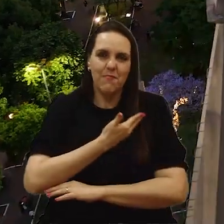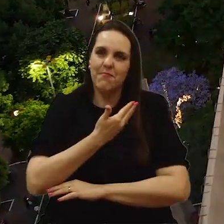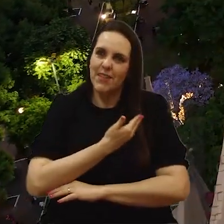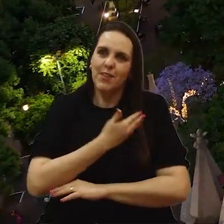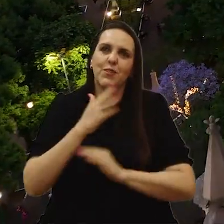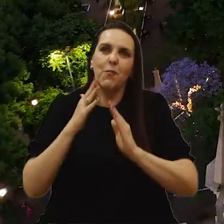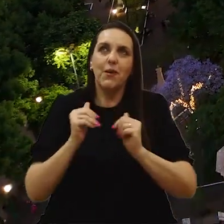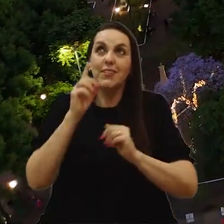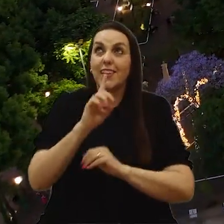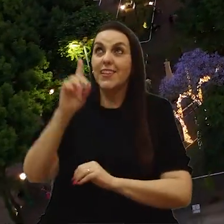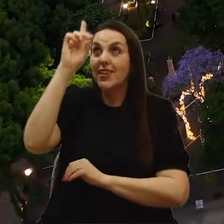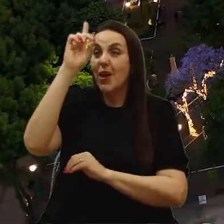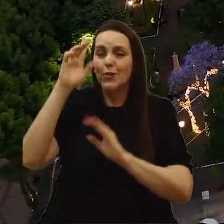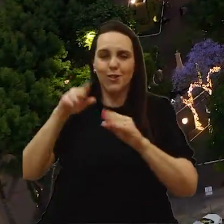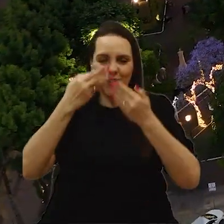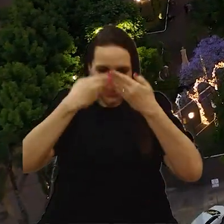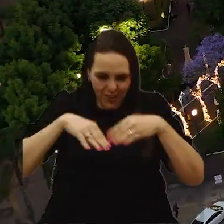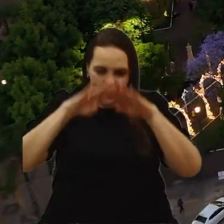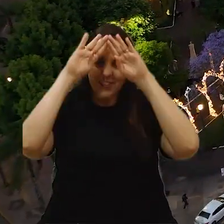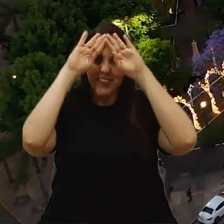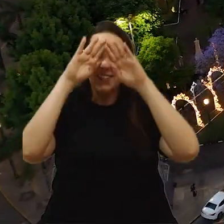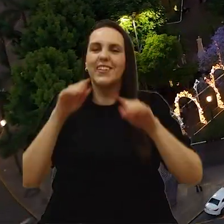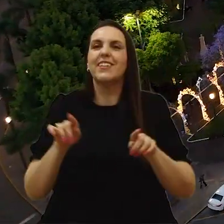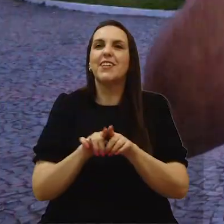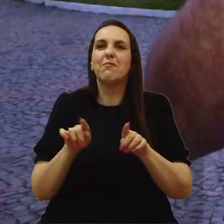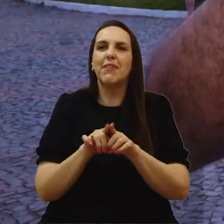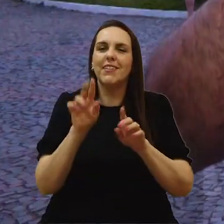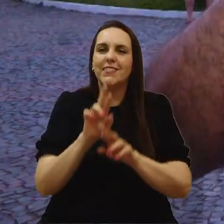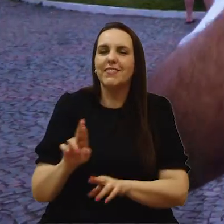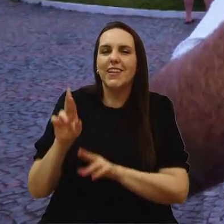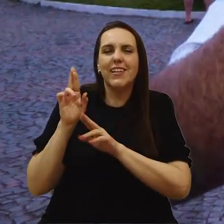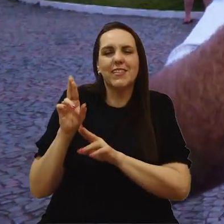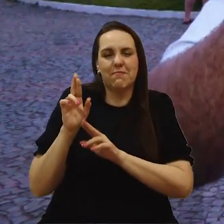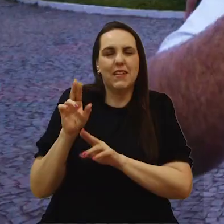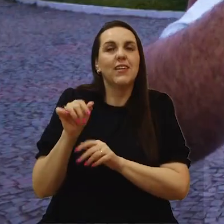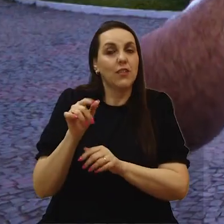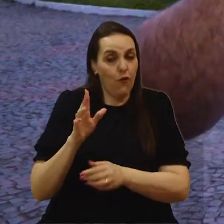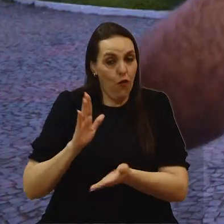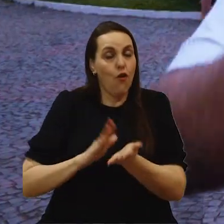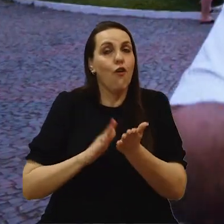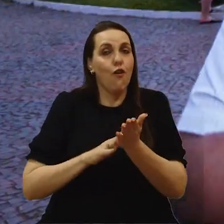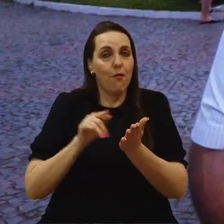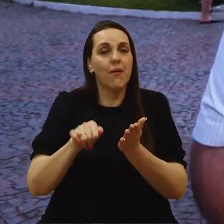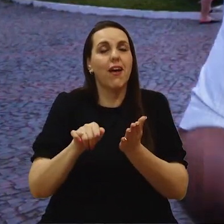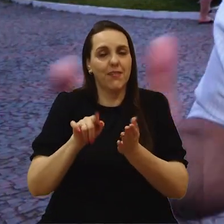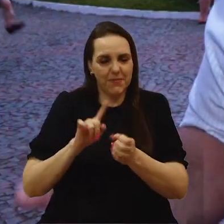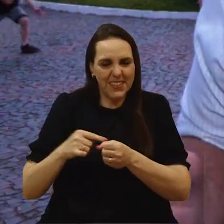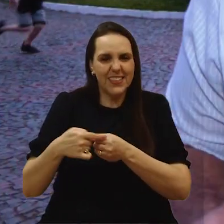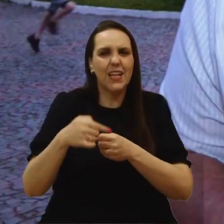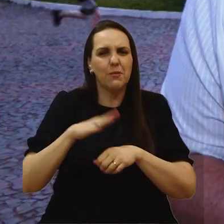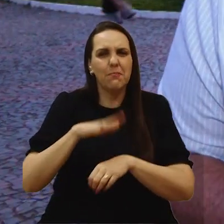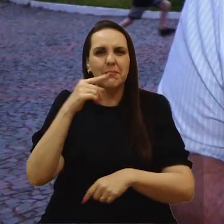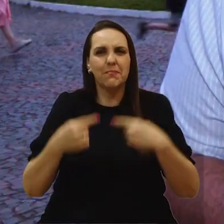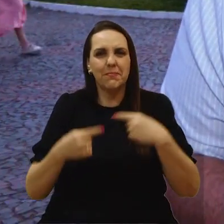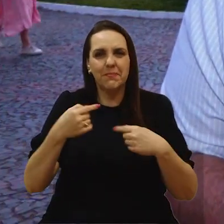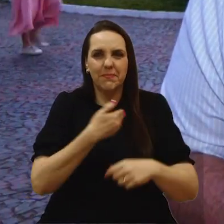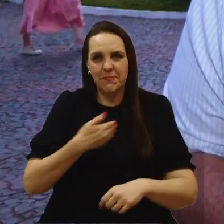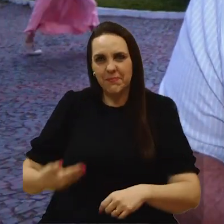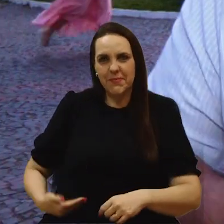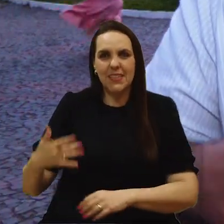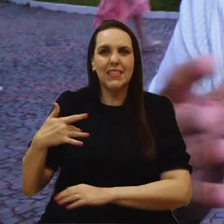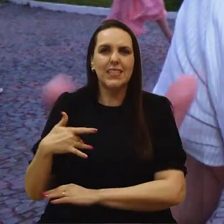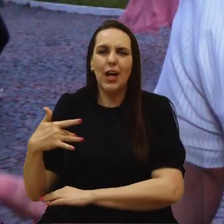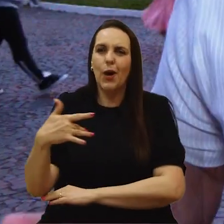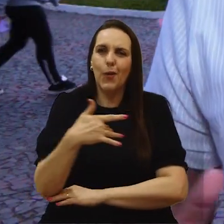meus amigos, é isso que eu peço a Deus e a todos os orixás. Também espero e vou cobrar que a nossa cidade tenha mais